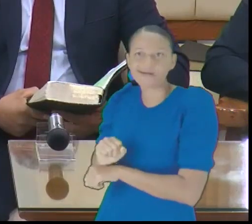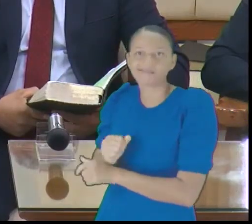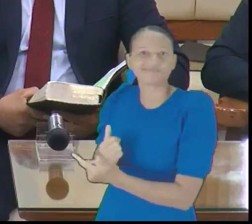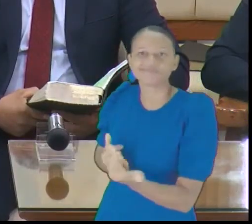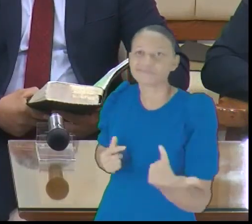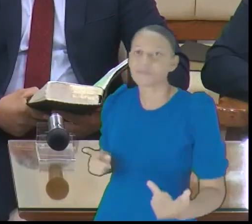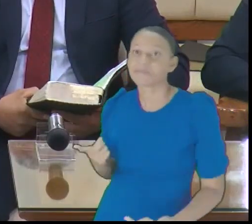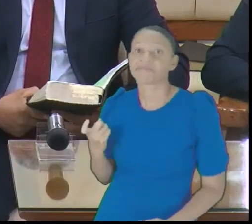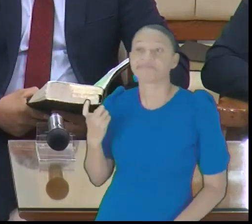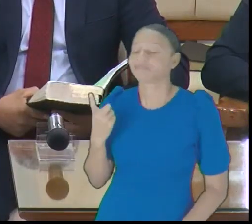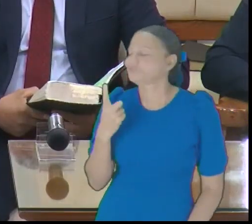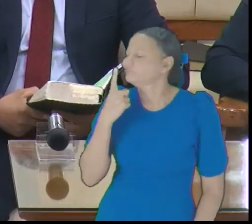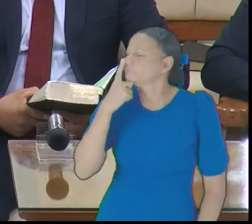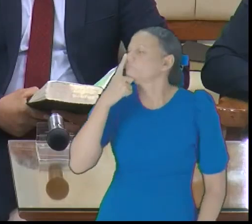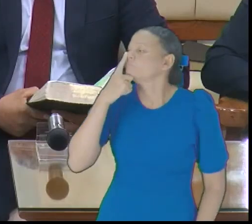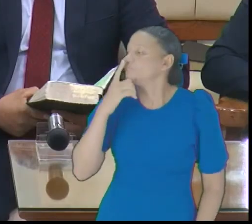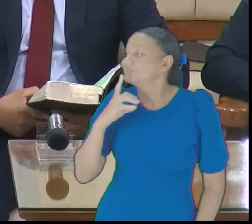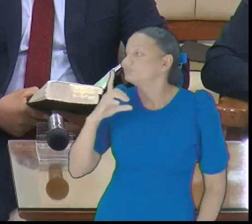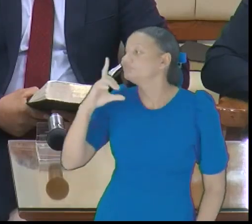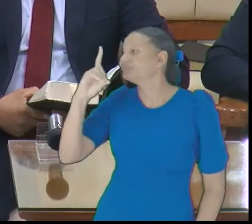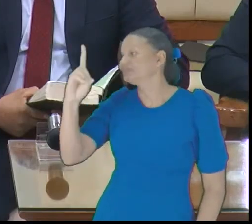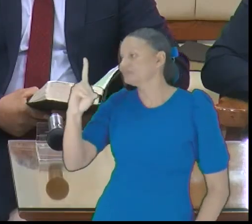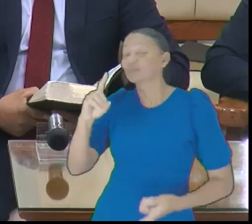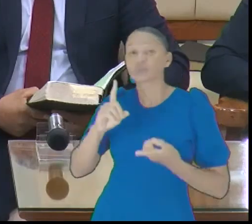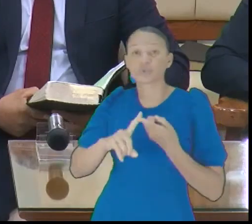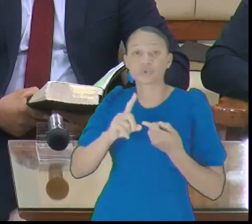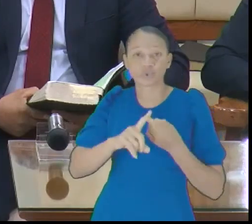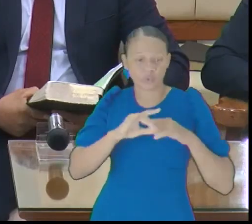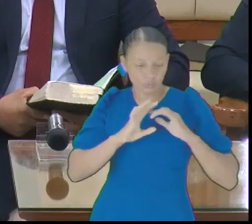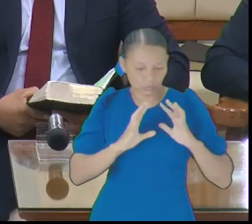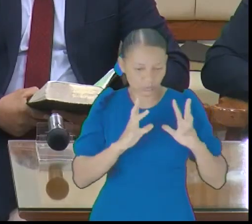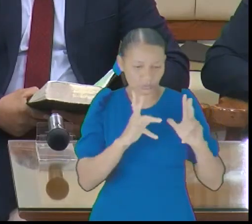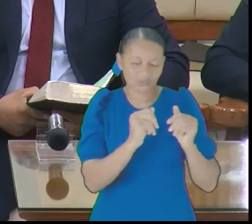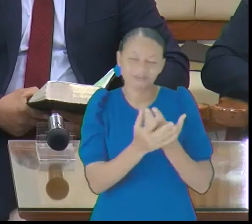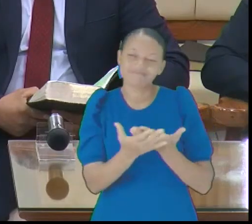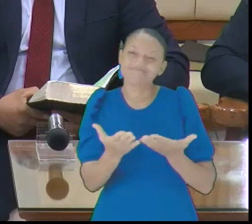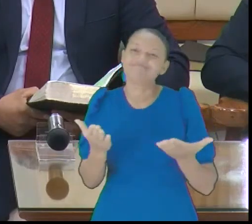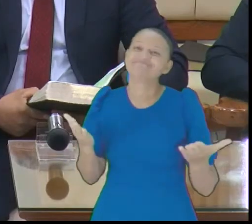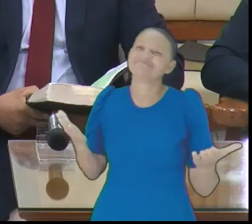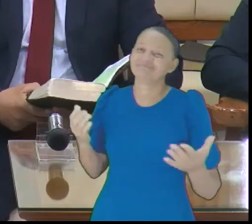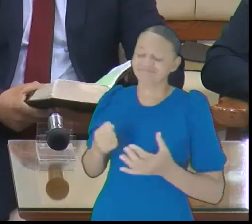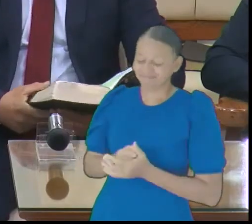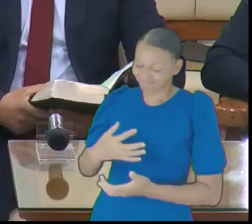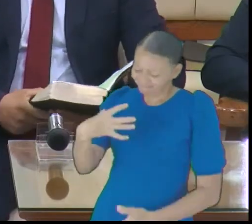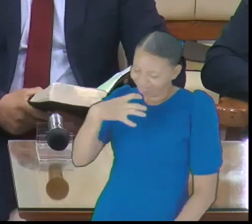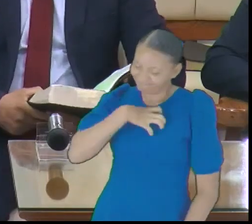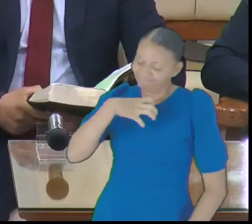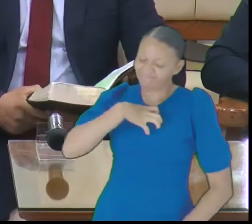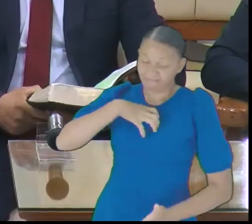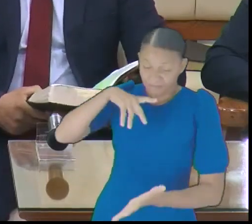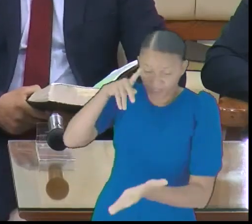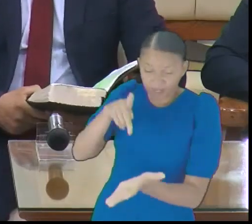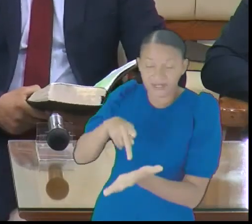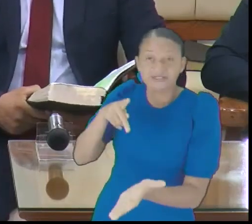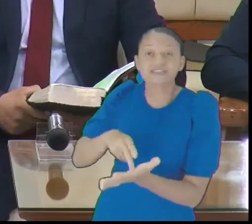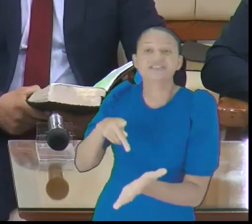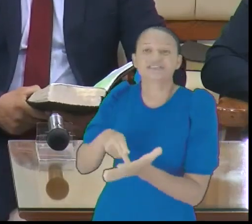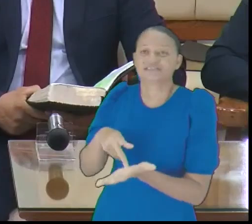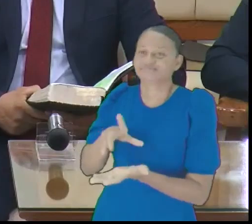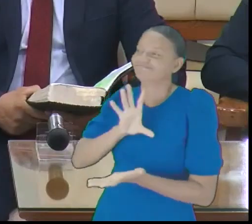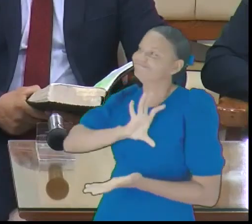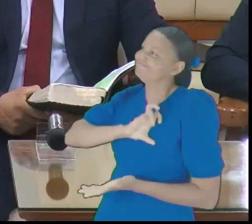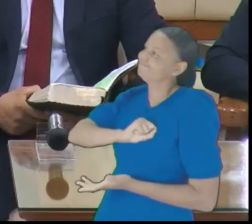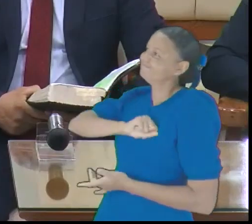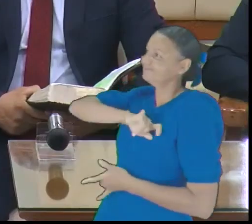Abraão. E nenhum deles também provou que verdadeiramente amava a